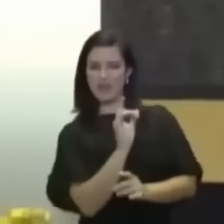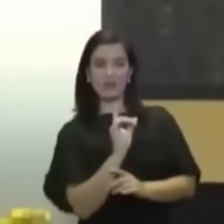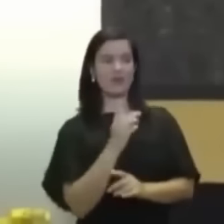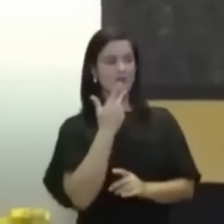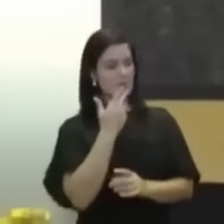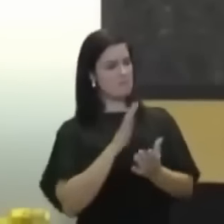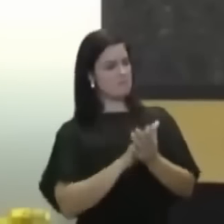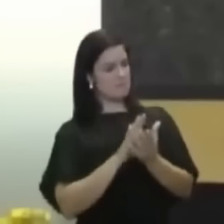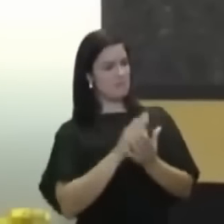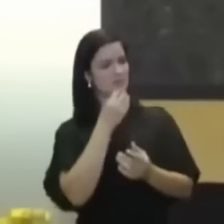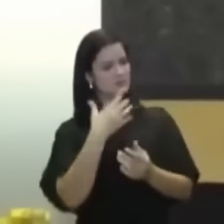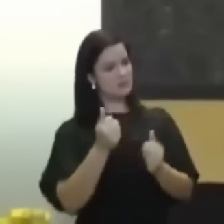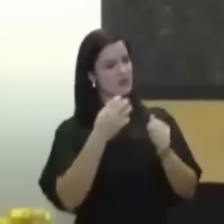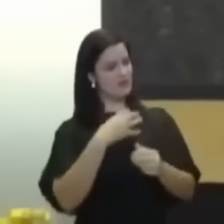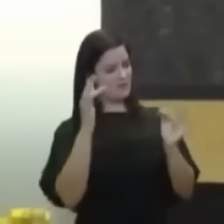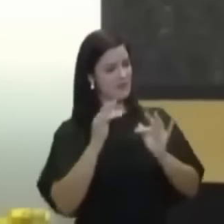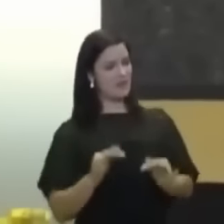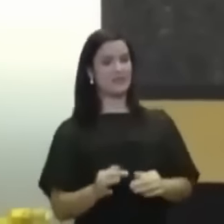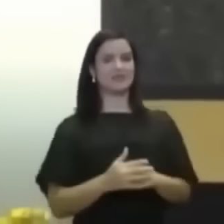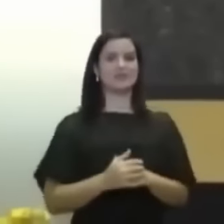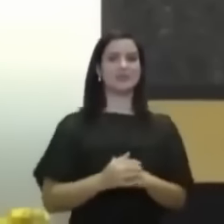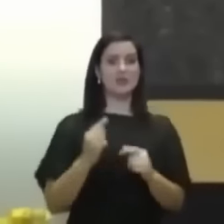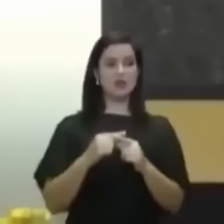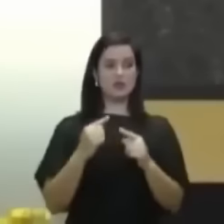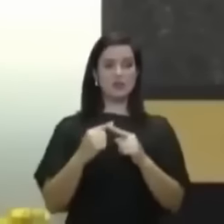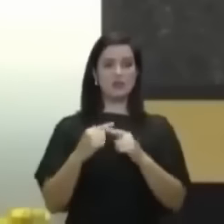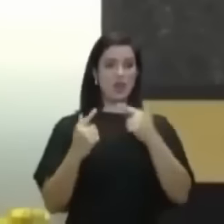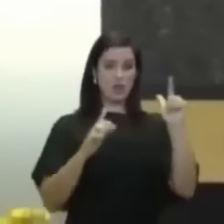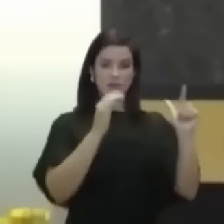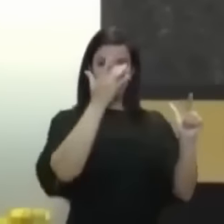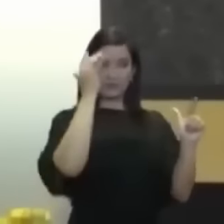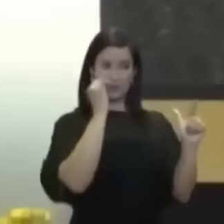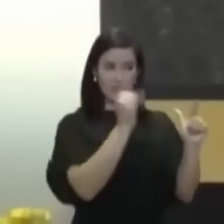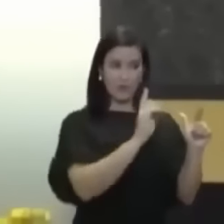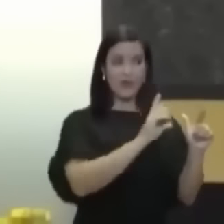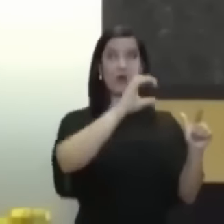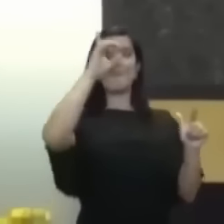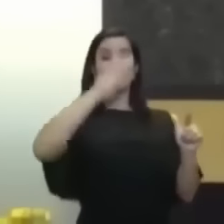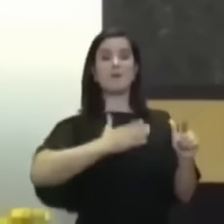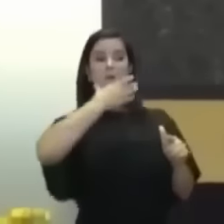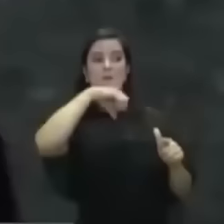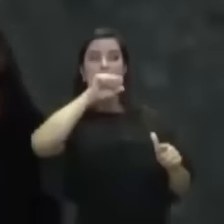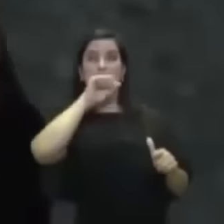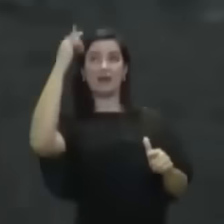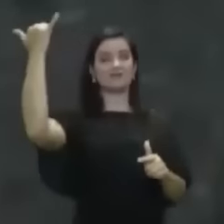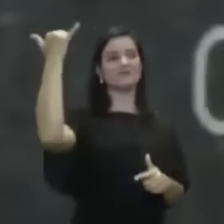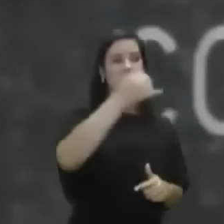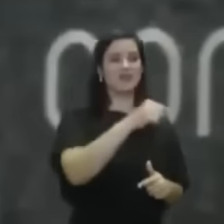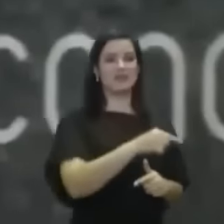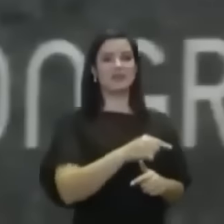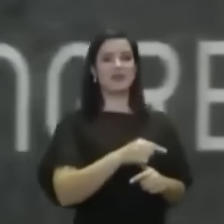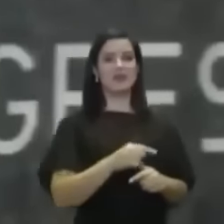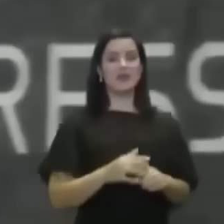és, Simão Barjonas, porque não foi carne e sangue quem te o revelaram, mas o meu Pai que está nos céus. Em outras palavras, Jesus está dizendo o seguinte para ele: